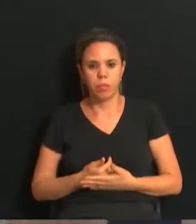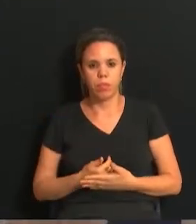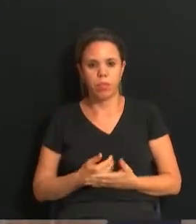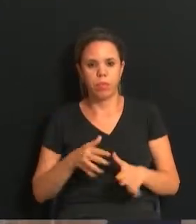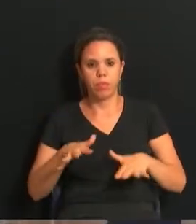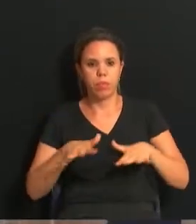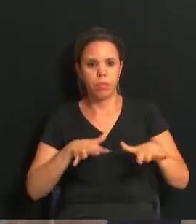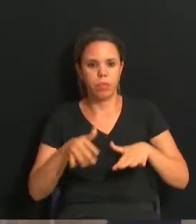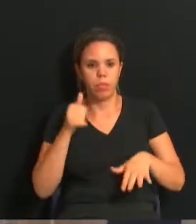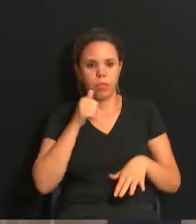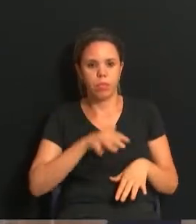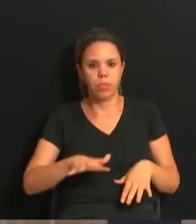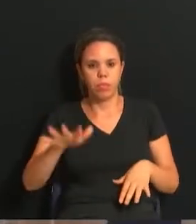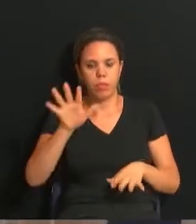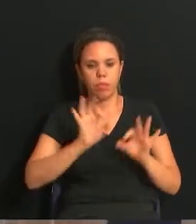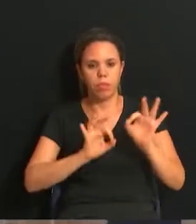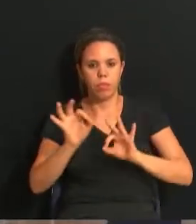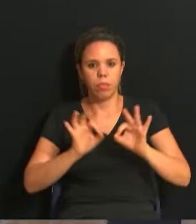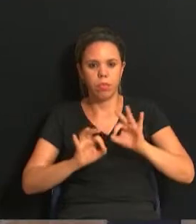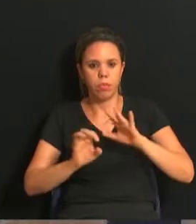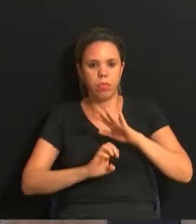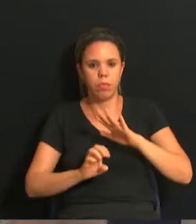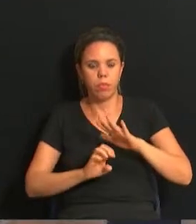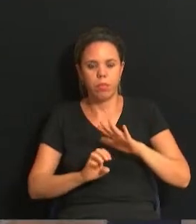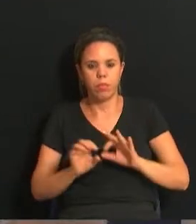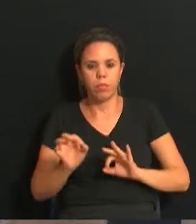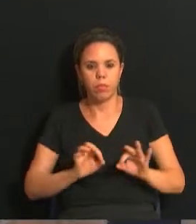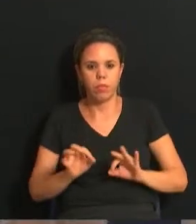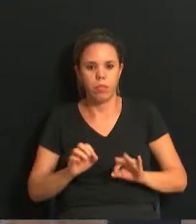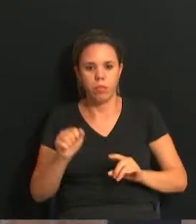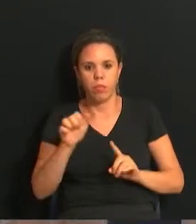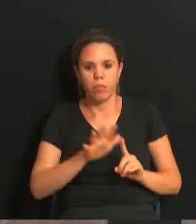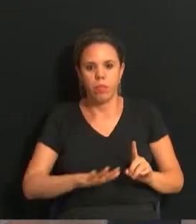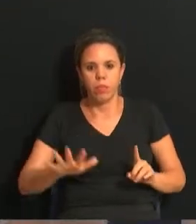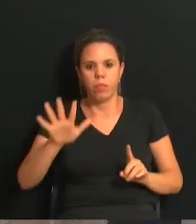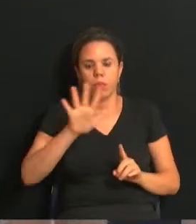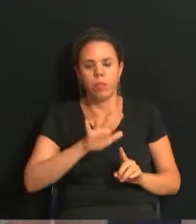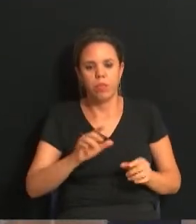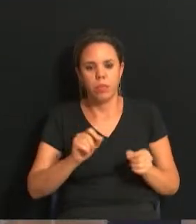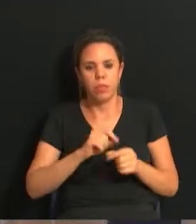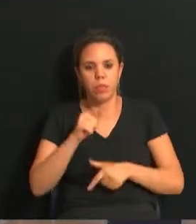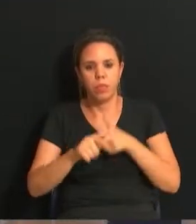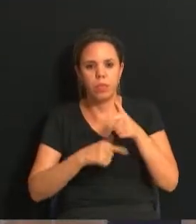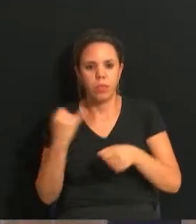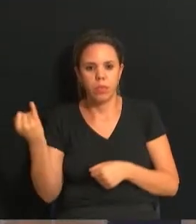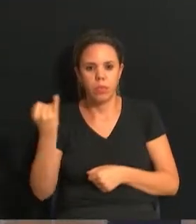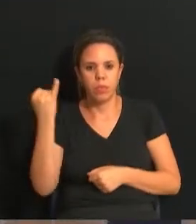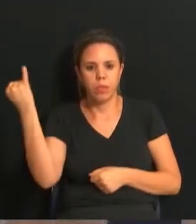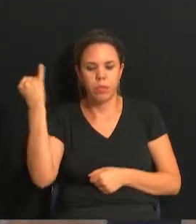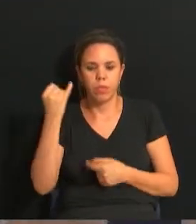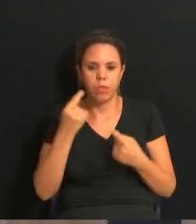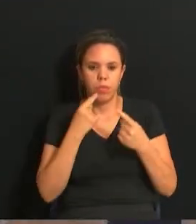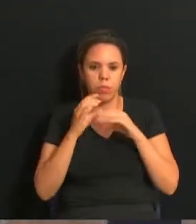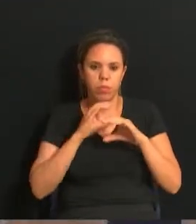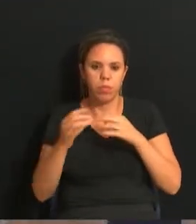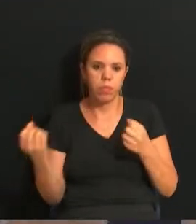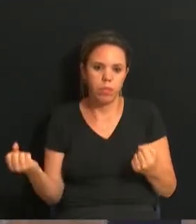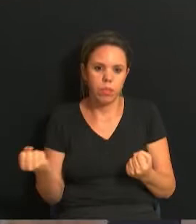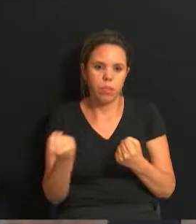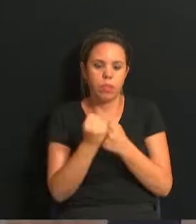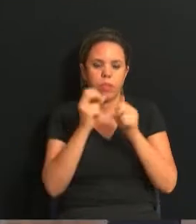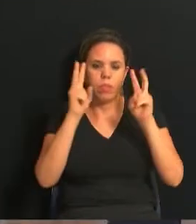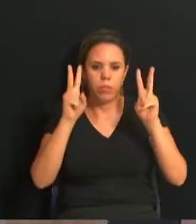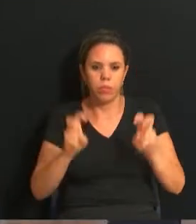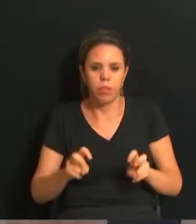movimentos de mulheres, as organizações da sociedade civil, que têm feito um trabalho importante de diálogo e apoio em